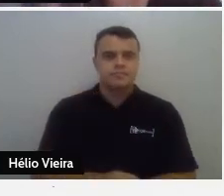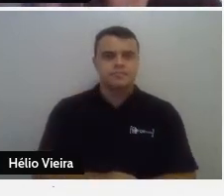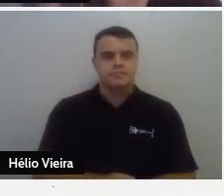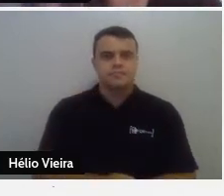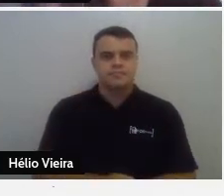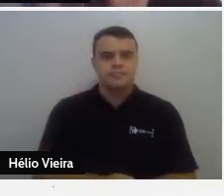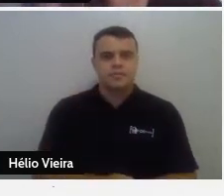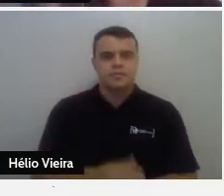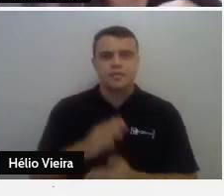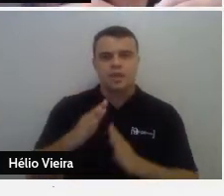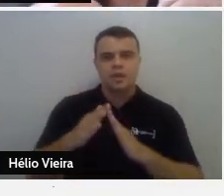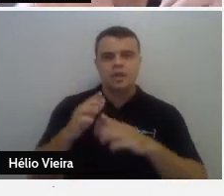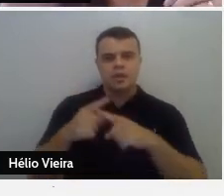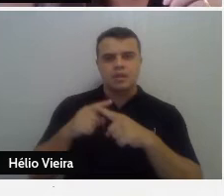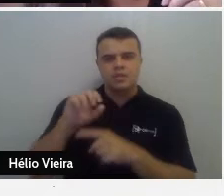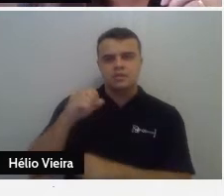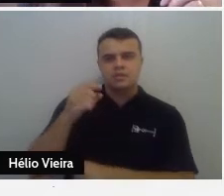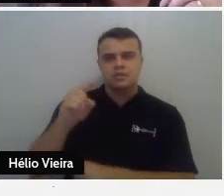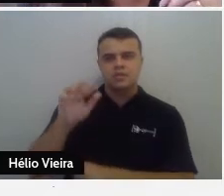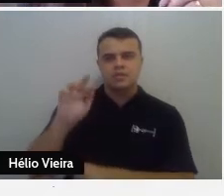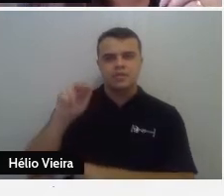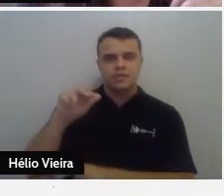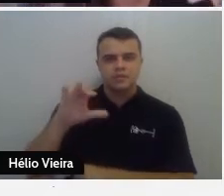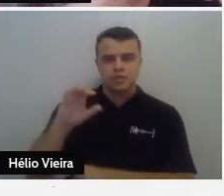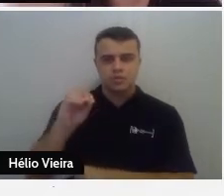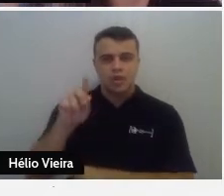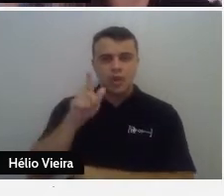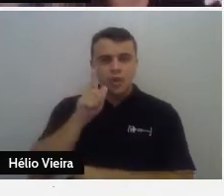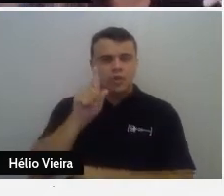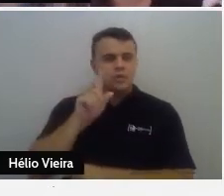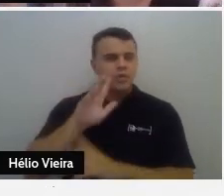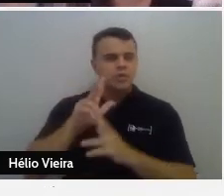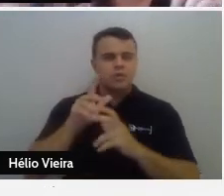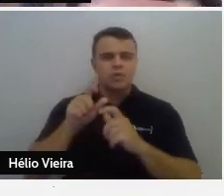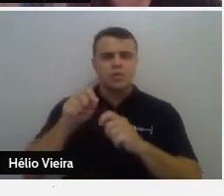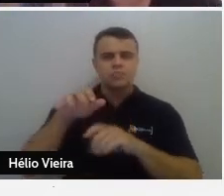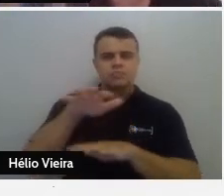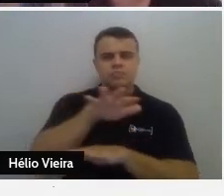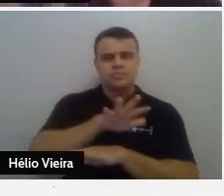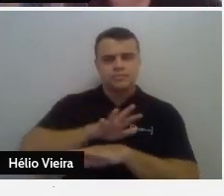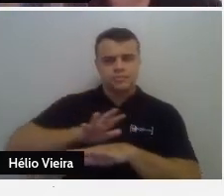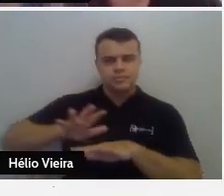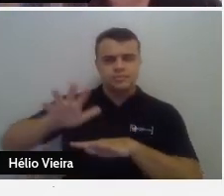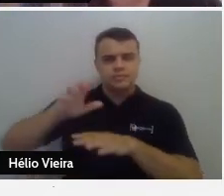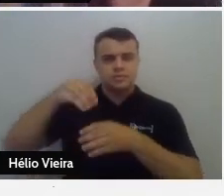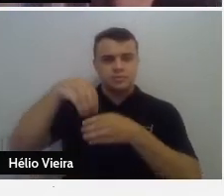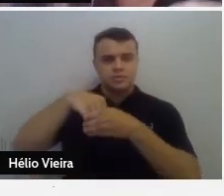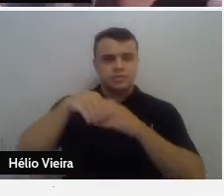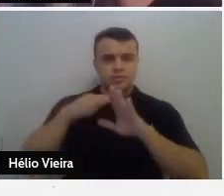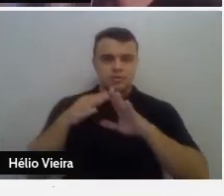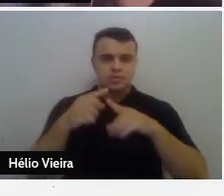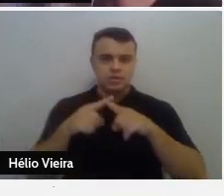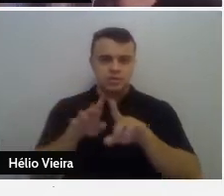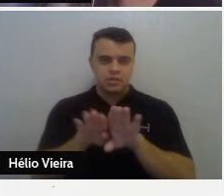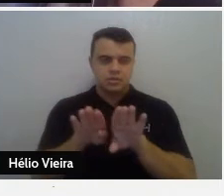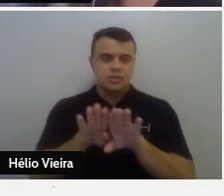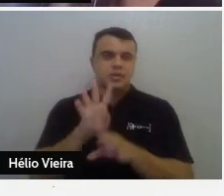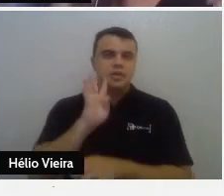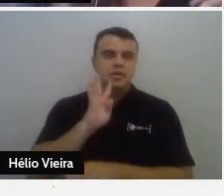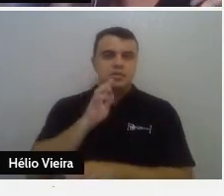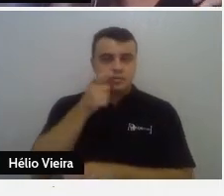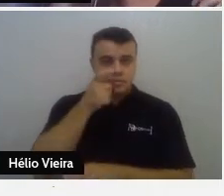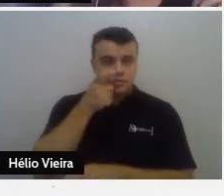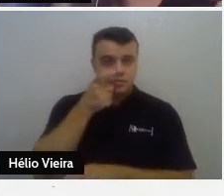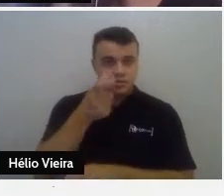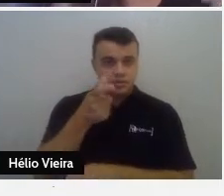a Igreja São Francisco de Assis, então a gente consegue ver todo o entorno e dentro da igreja também, que é bem interessante.